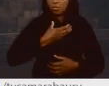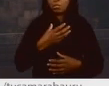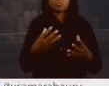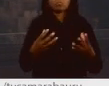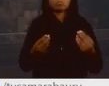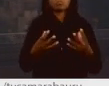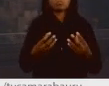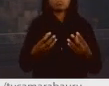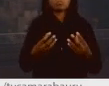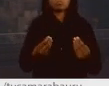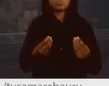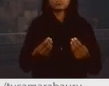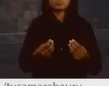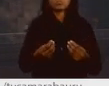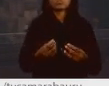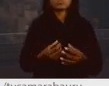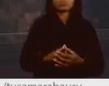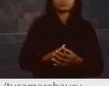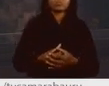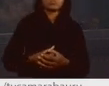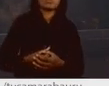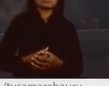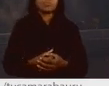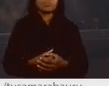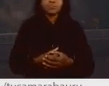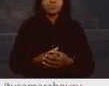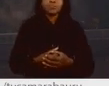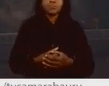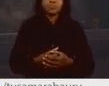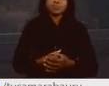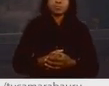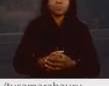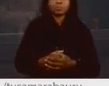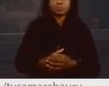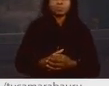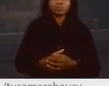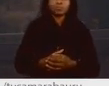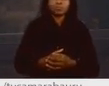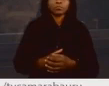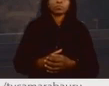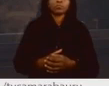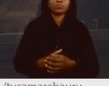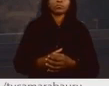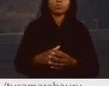Isso é muito mais sério do que se possa prever hoje. E está tudo bem,